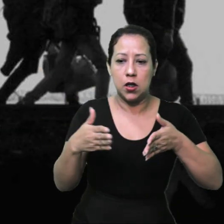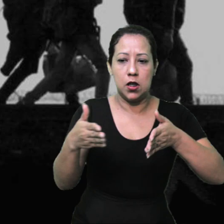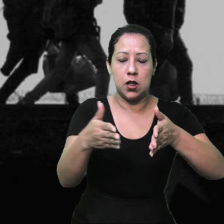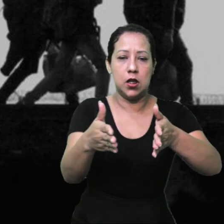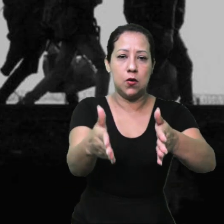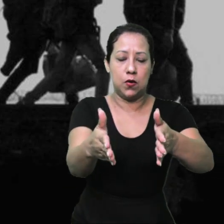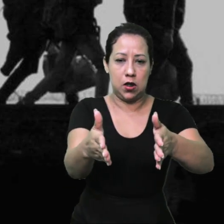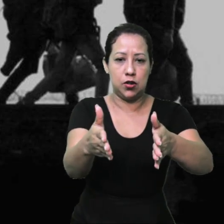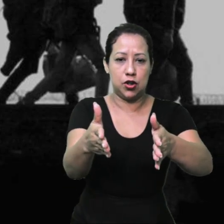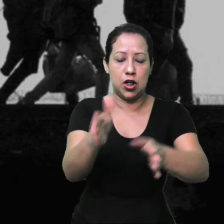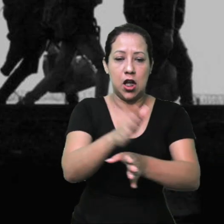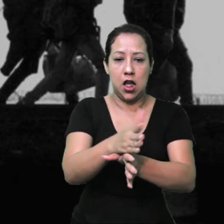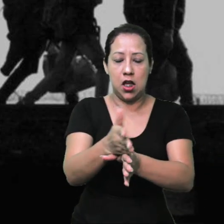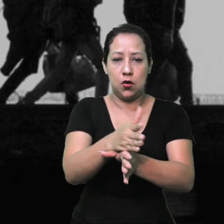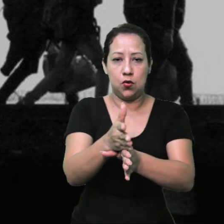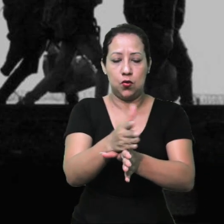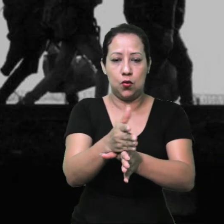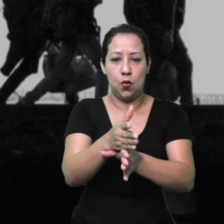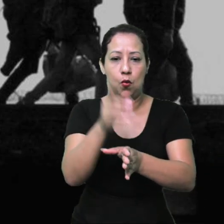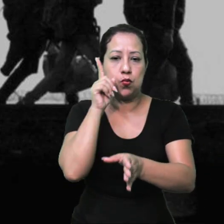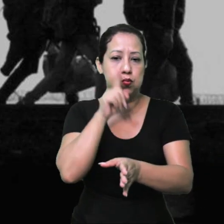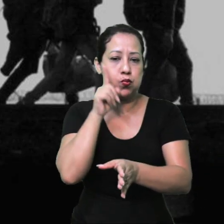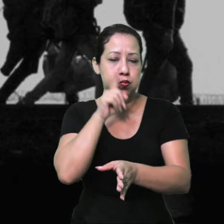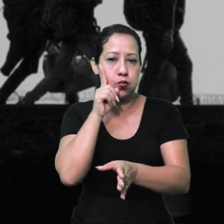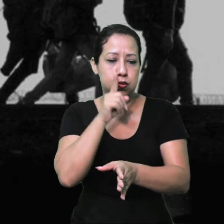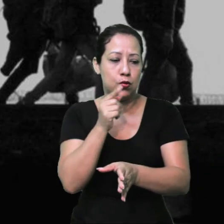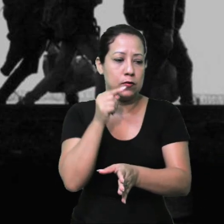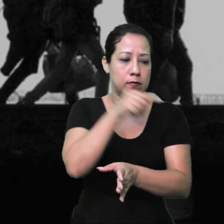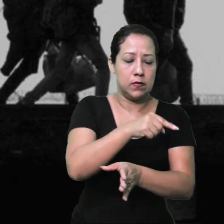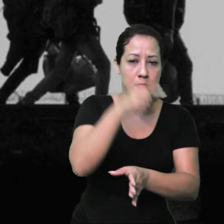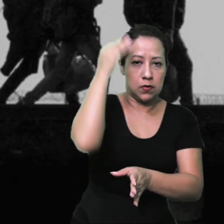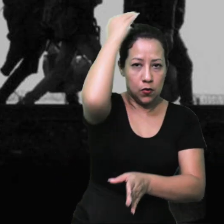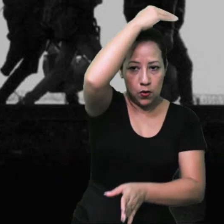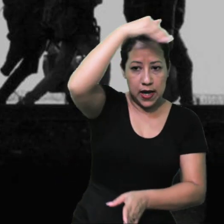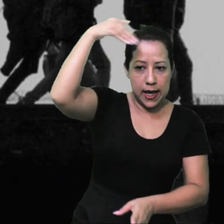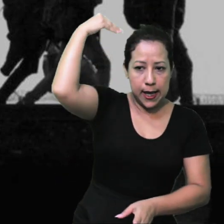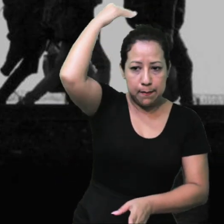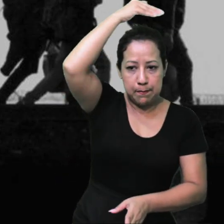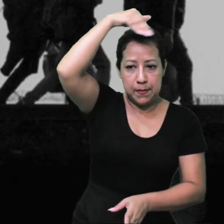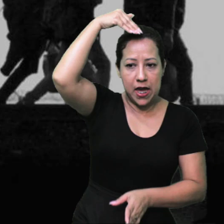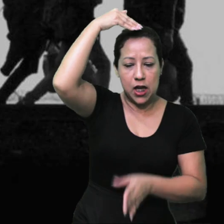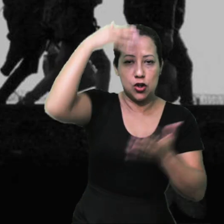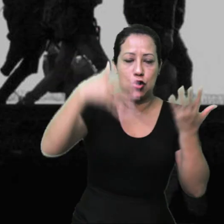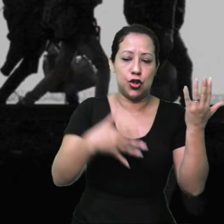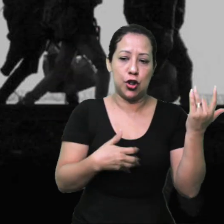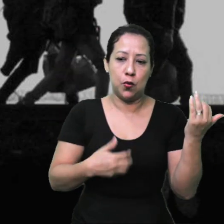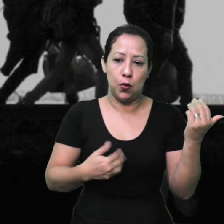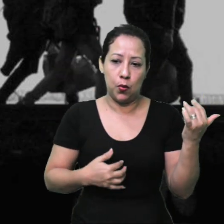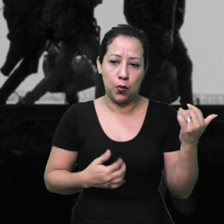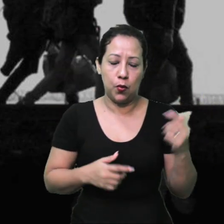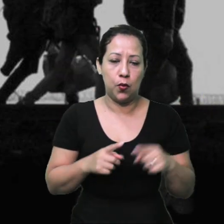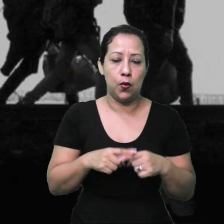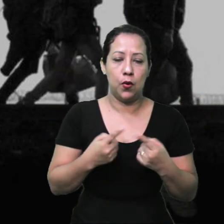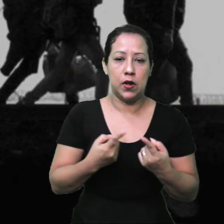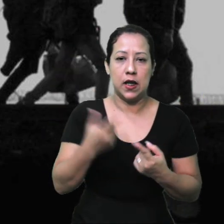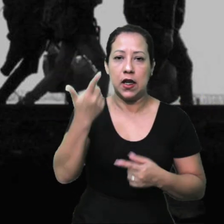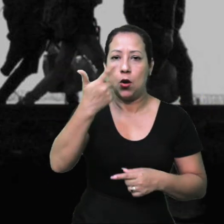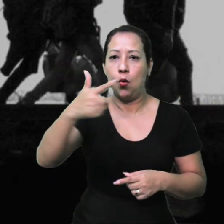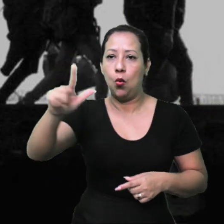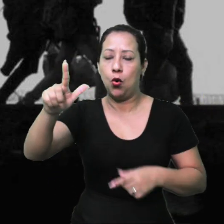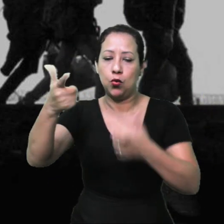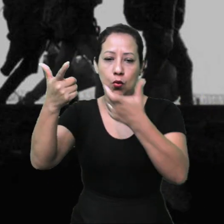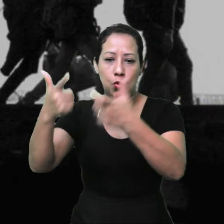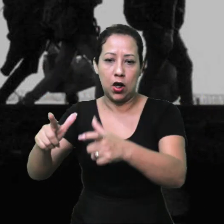fronteira Estados Unidos versus México. Tem outro local que é montanha, que é